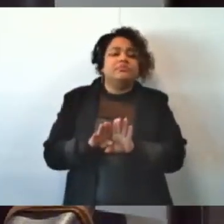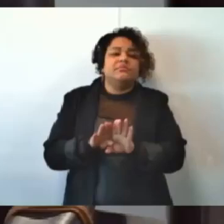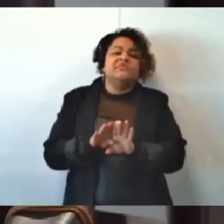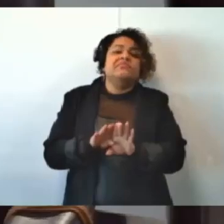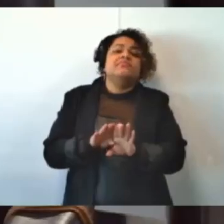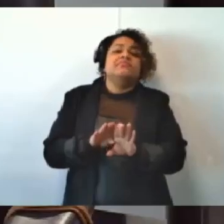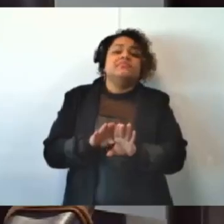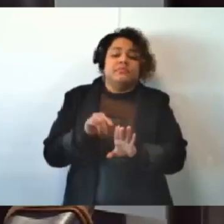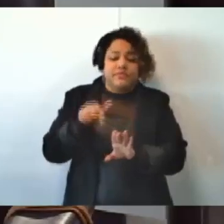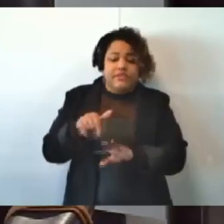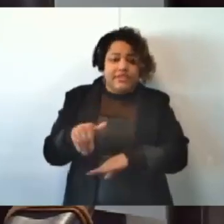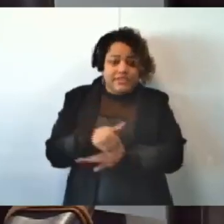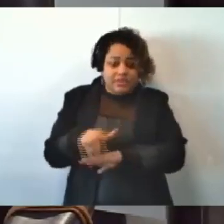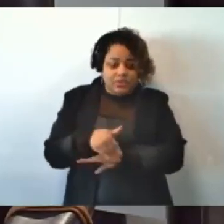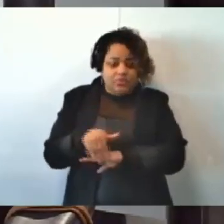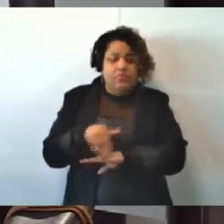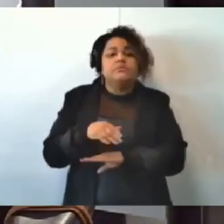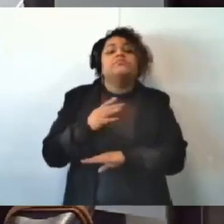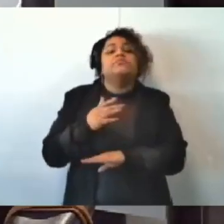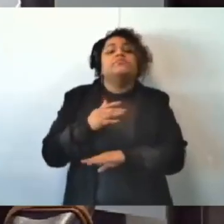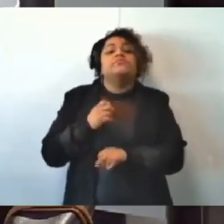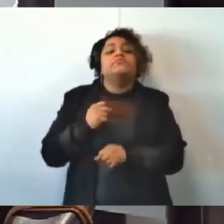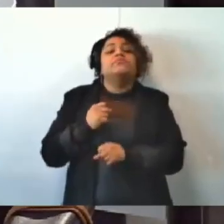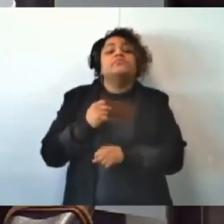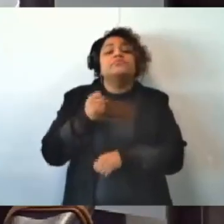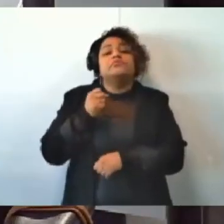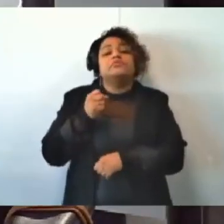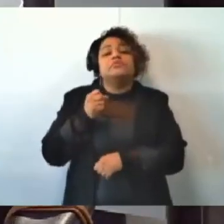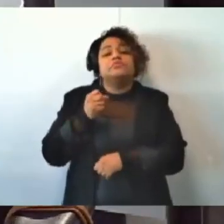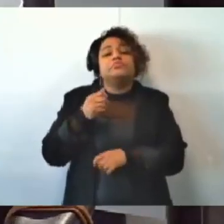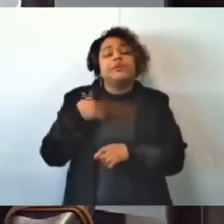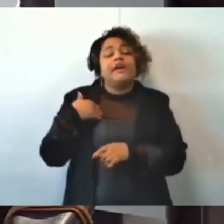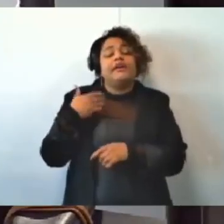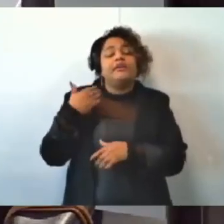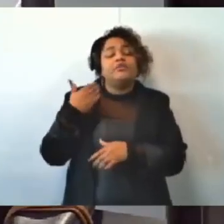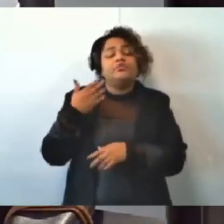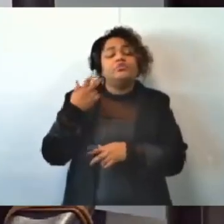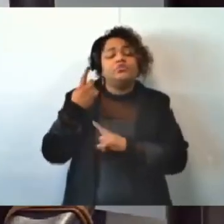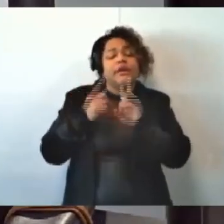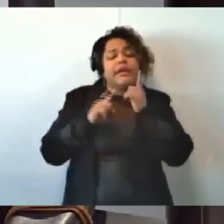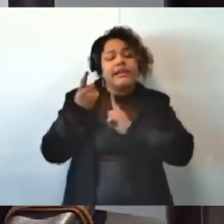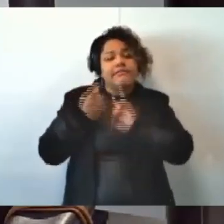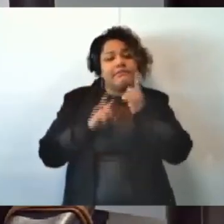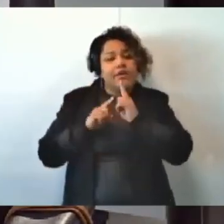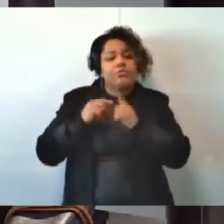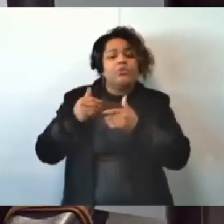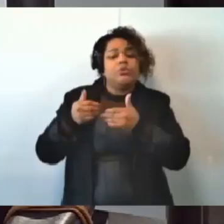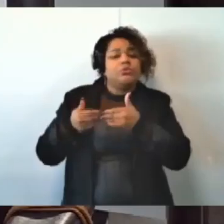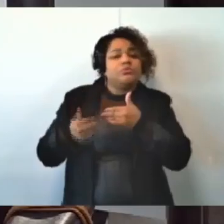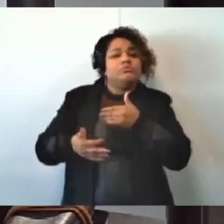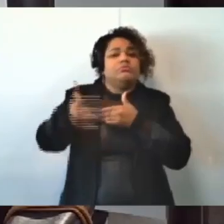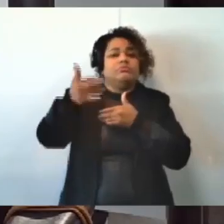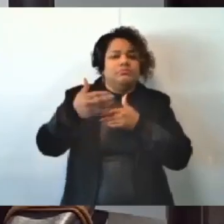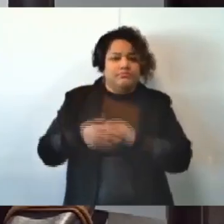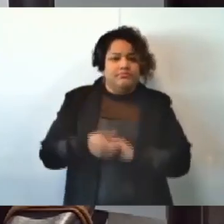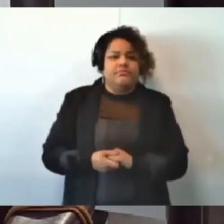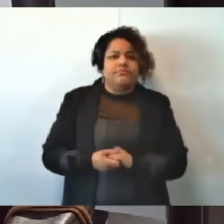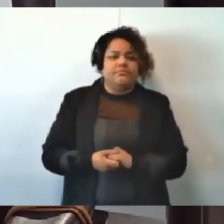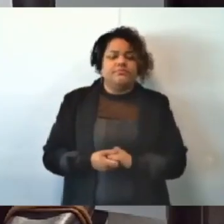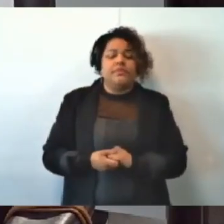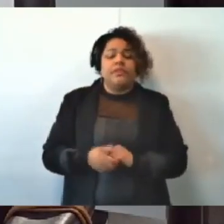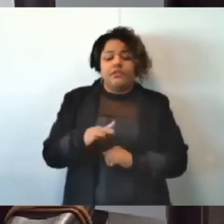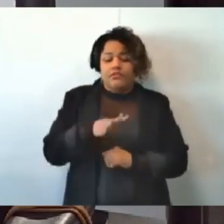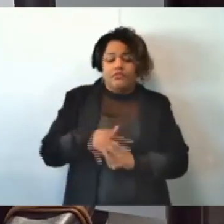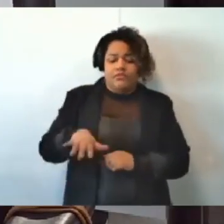anos. Para ficar mais claro, a floresta ela é dividida em região, centro-sul e leste. Como é que é feita